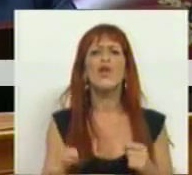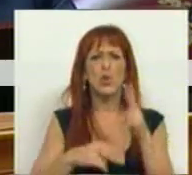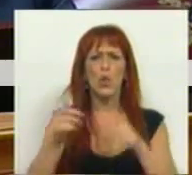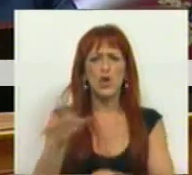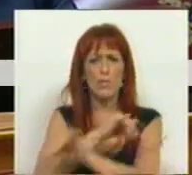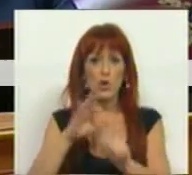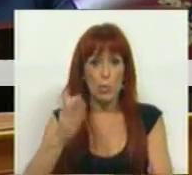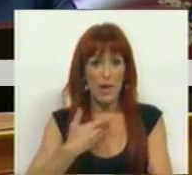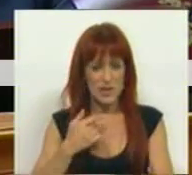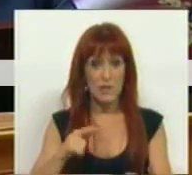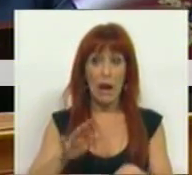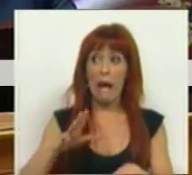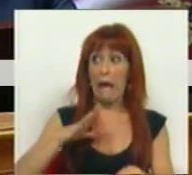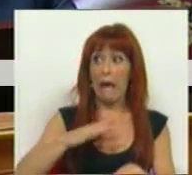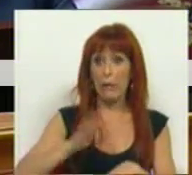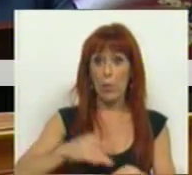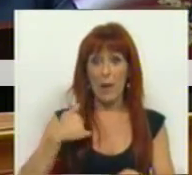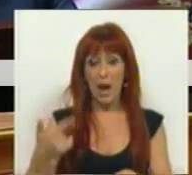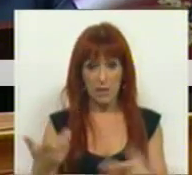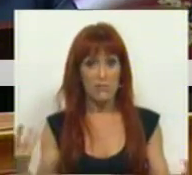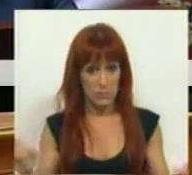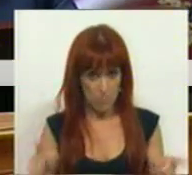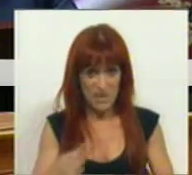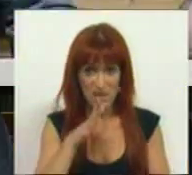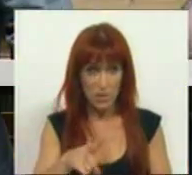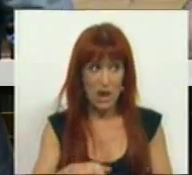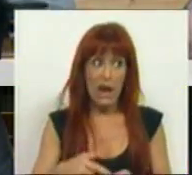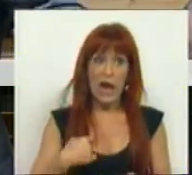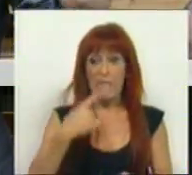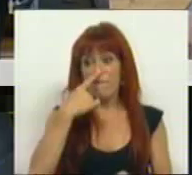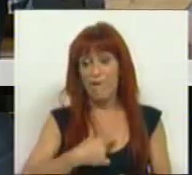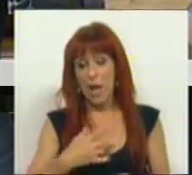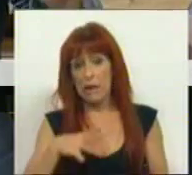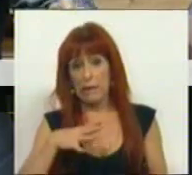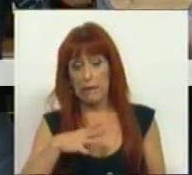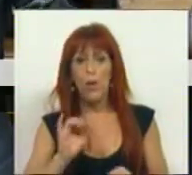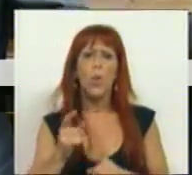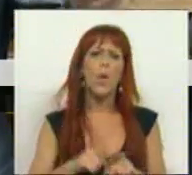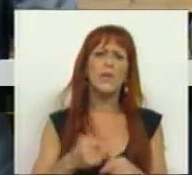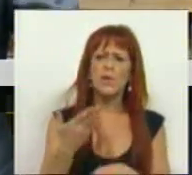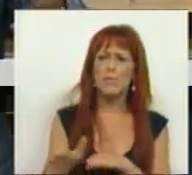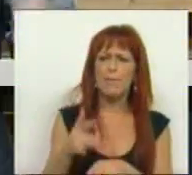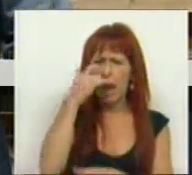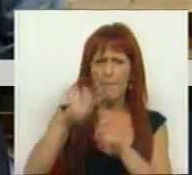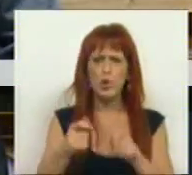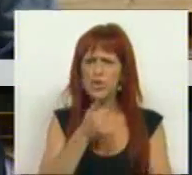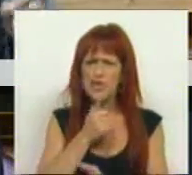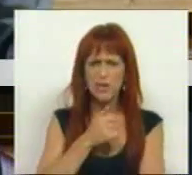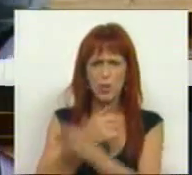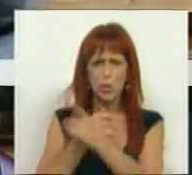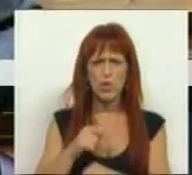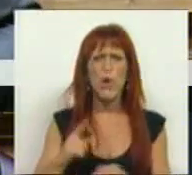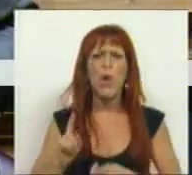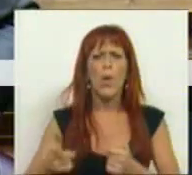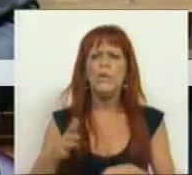não tem culpas a admitir nesse cartório? Não deve dizer agora que falhou? Quando, ao excluir as pessoas das decisões,